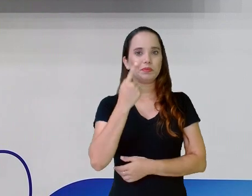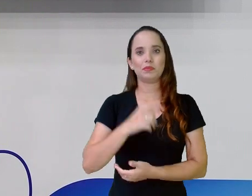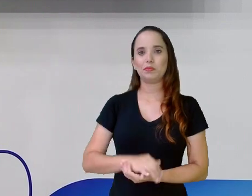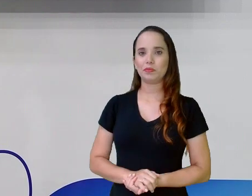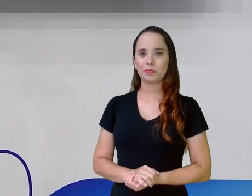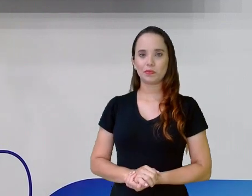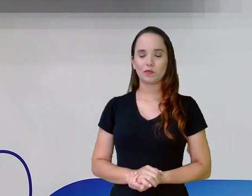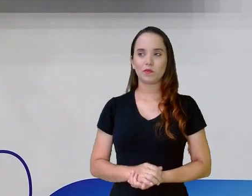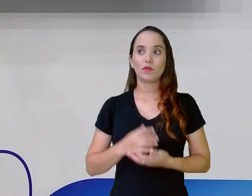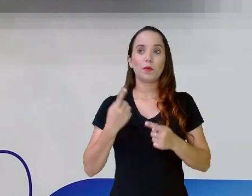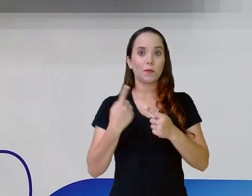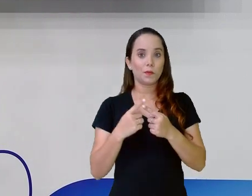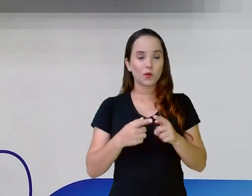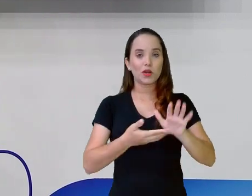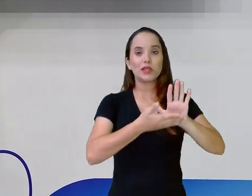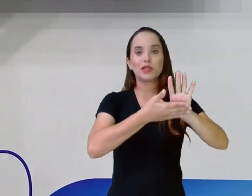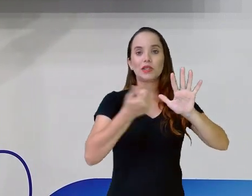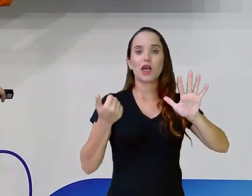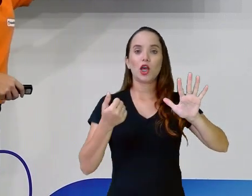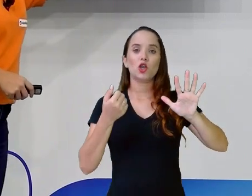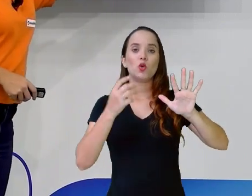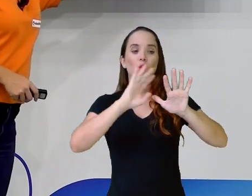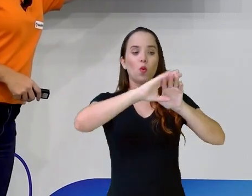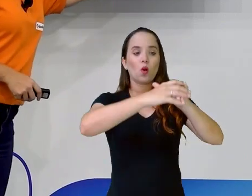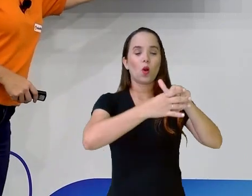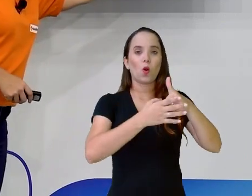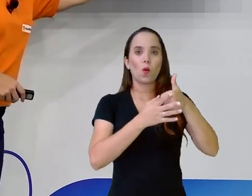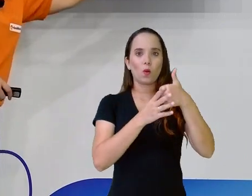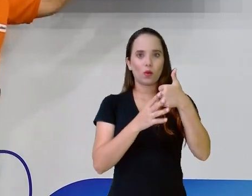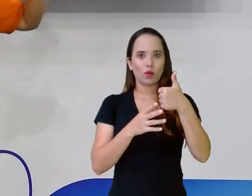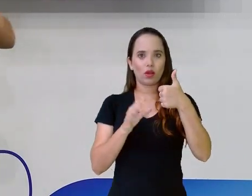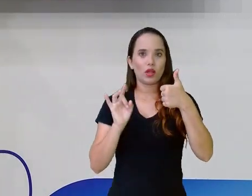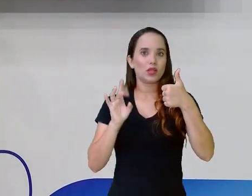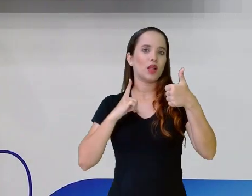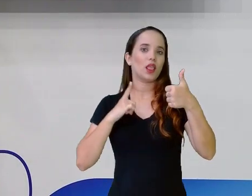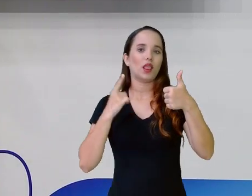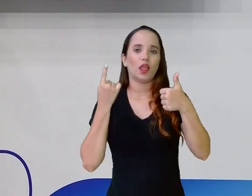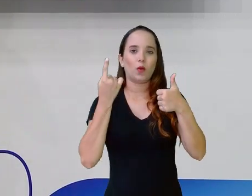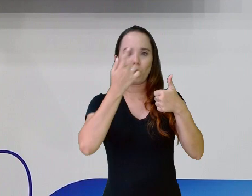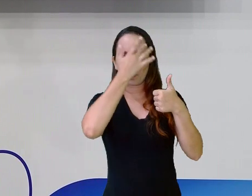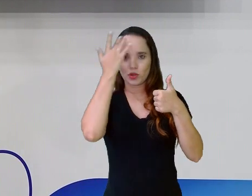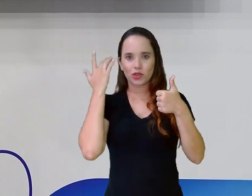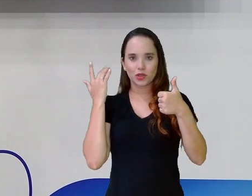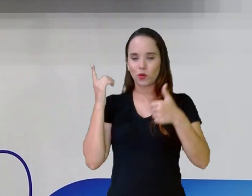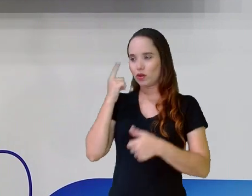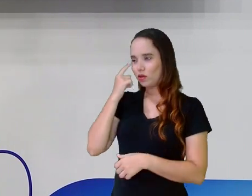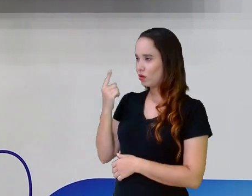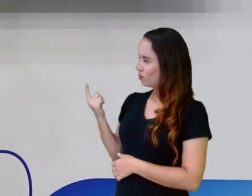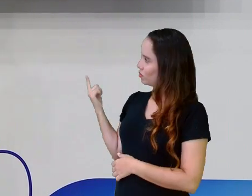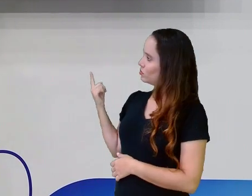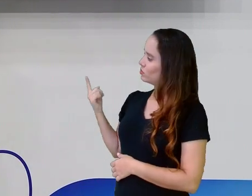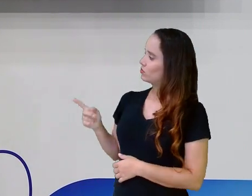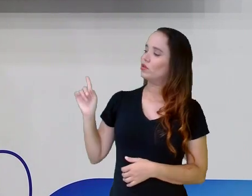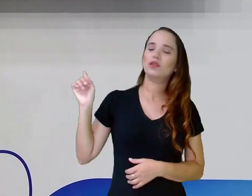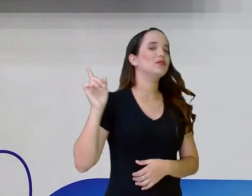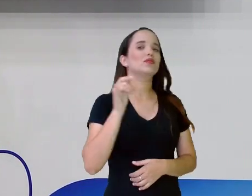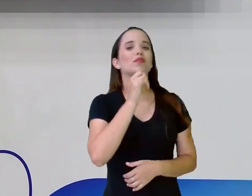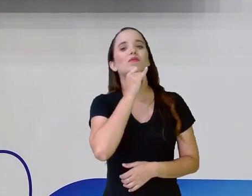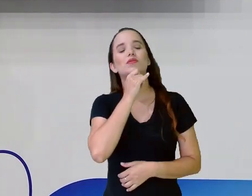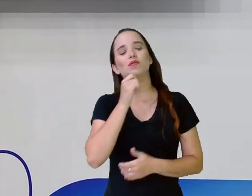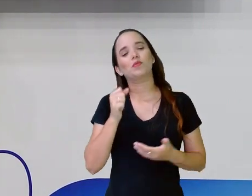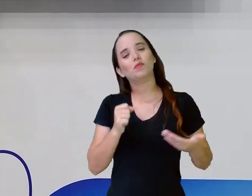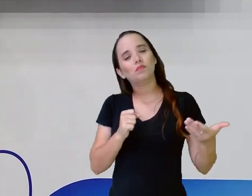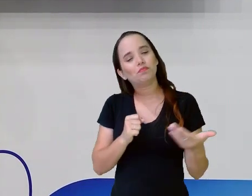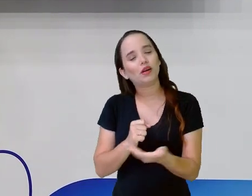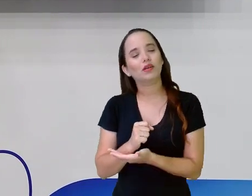4 pessoas do elevador, só sobrou a mulher aqui. Exemplo básico de subtração.